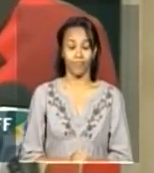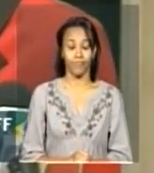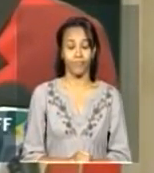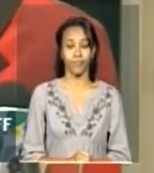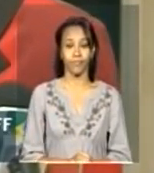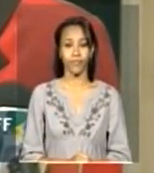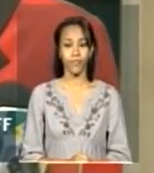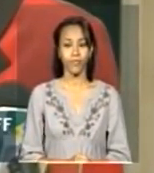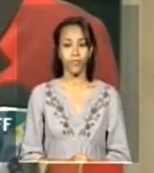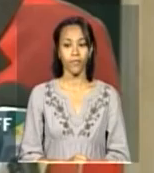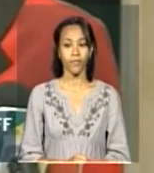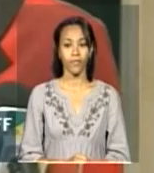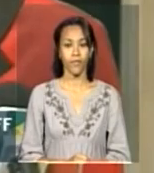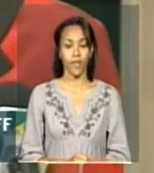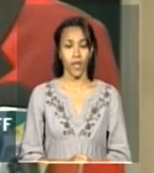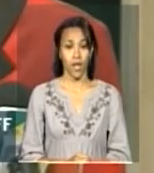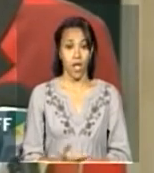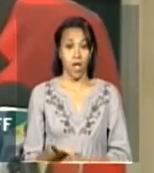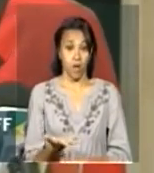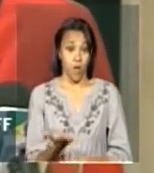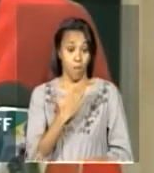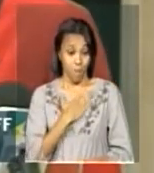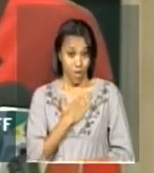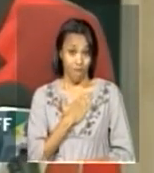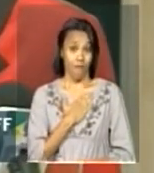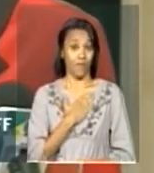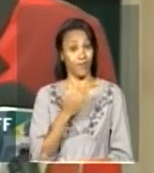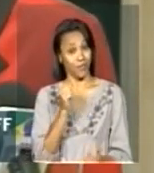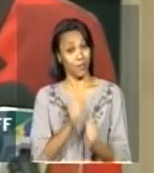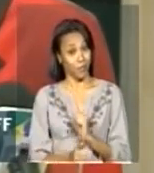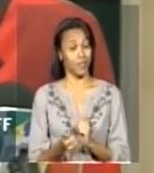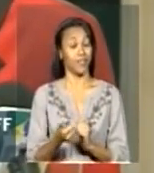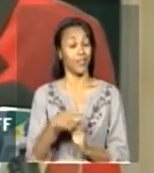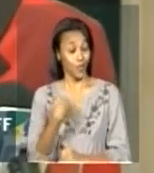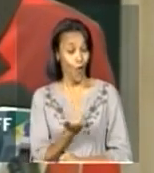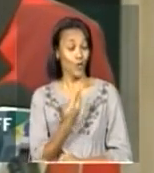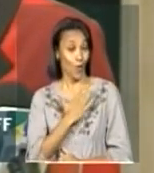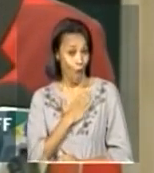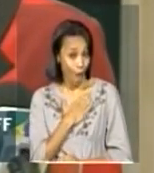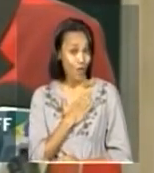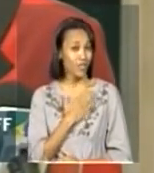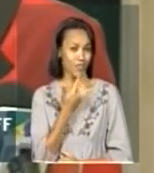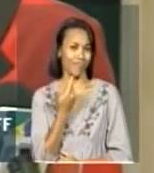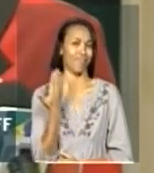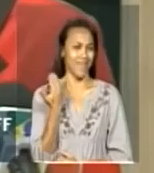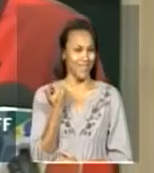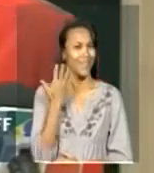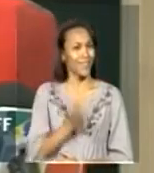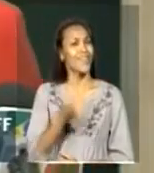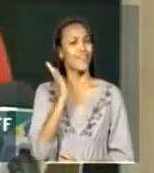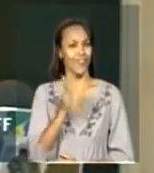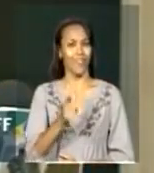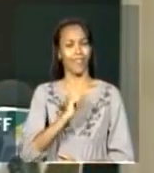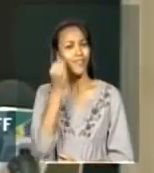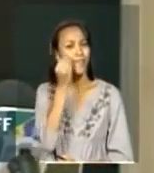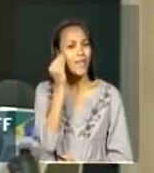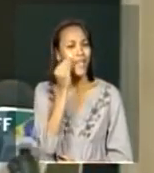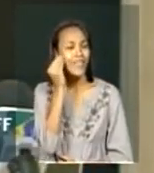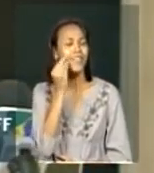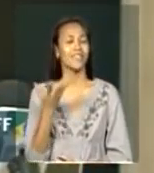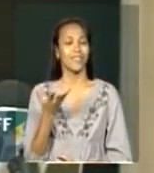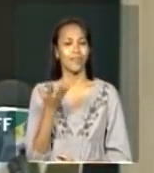Seu esporte agora, meu esporte, sabe, a gente geralmente gosta daquilo que julgou, né? Porque você,